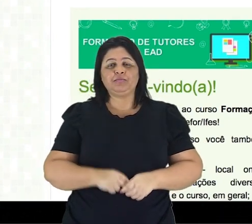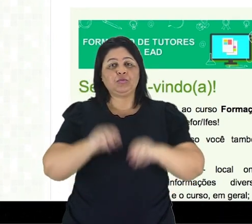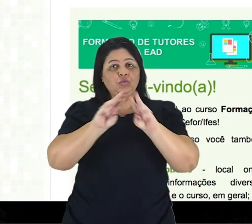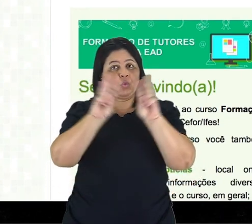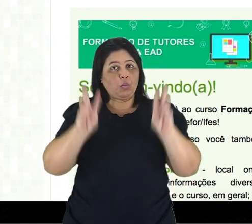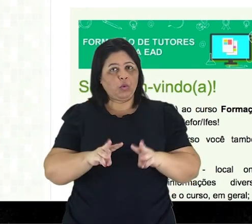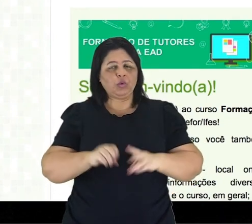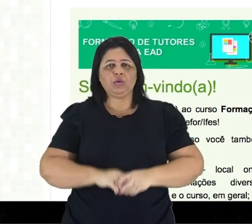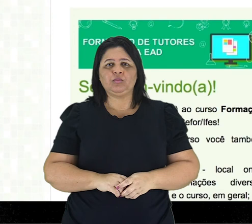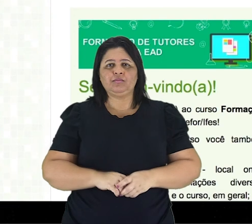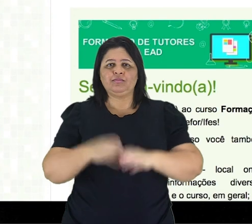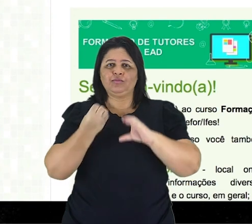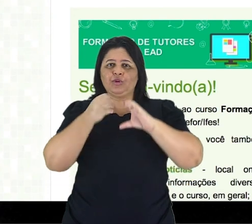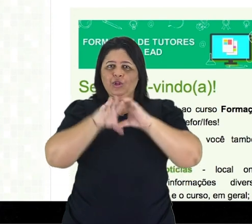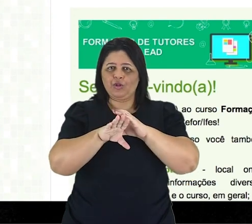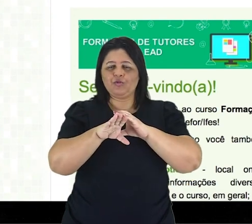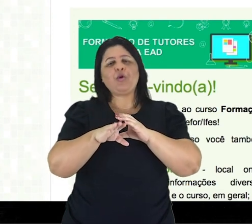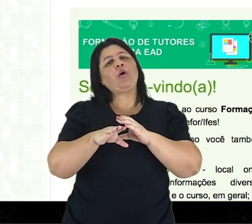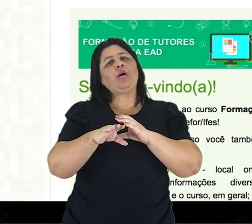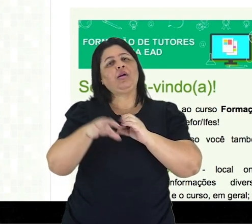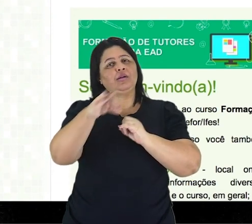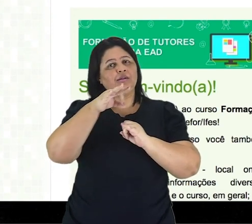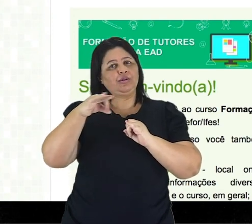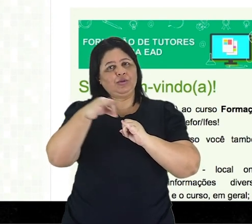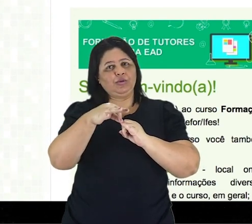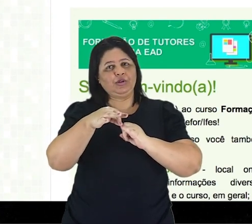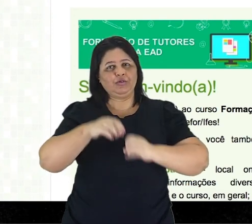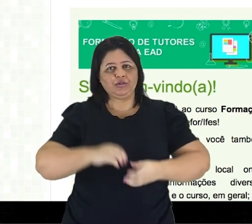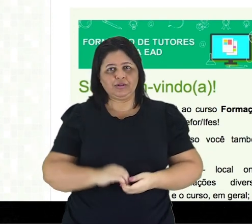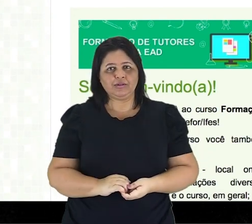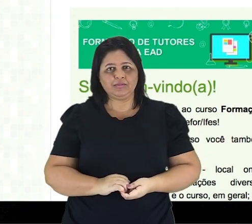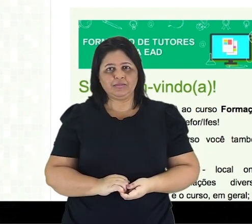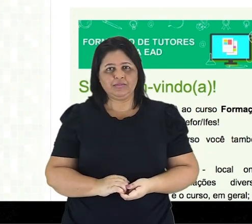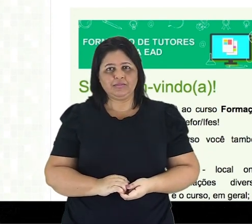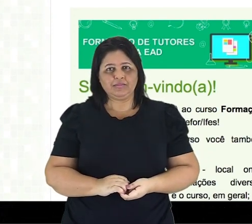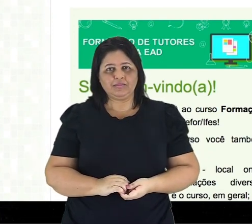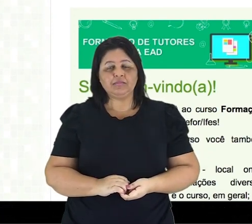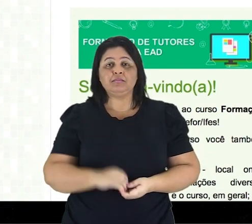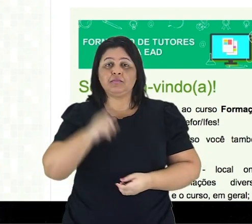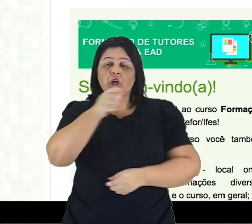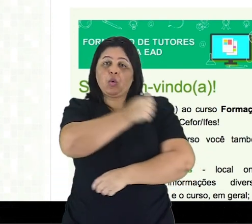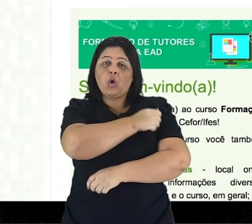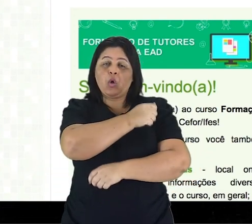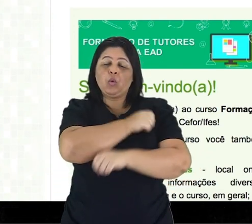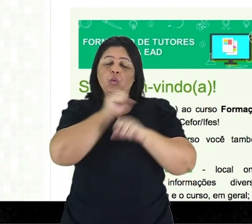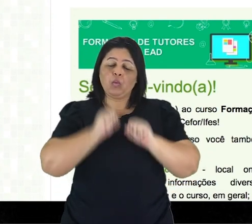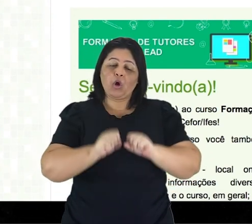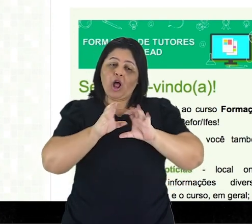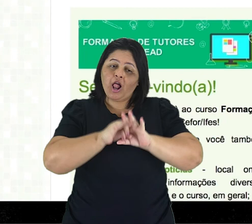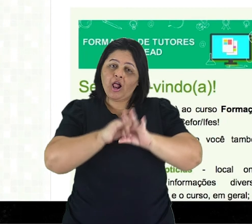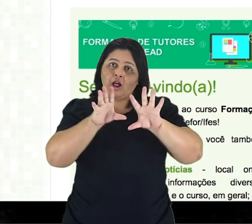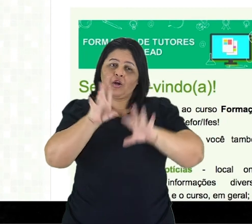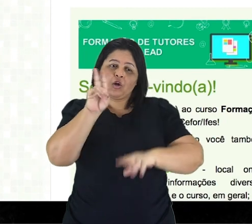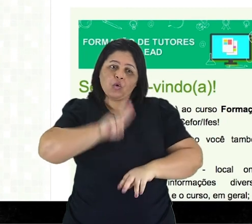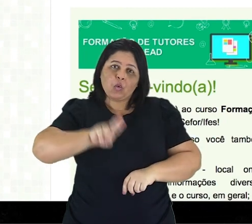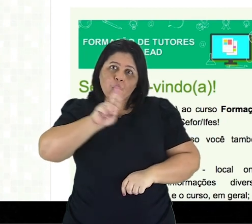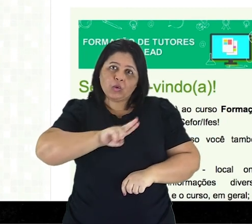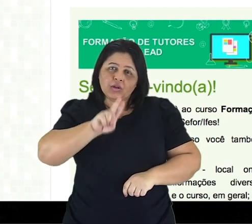acessibilidade disponíveis no Moodle do CEFOR IFES, mas é muito importante para que o aluno